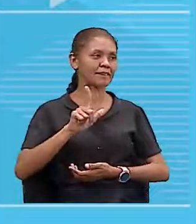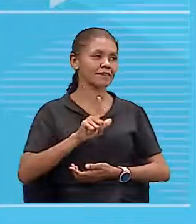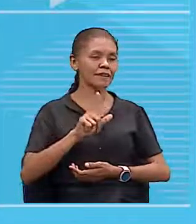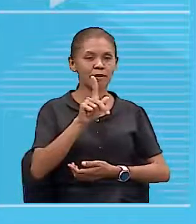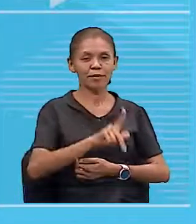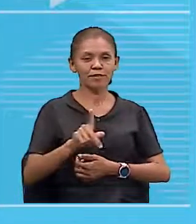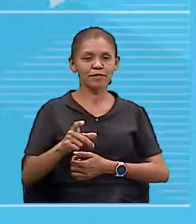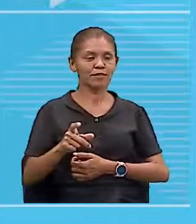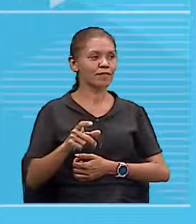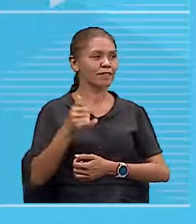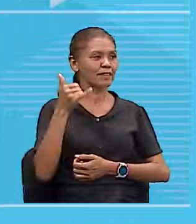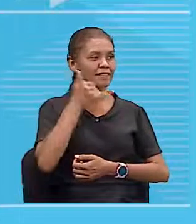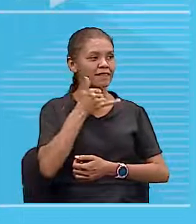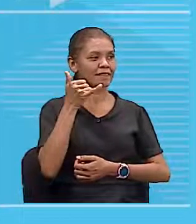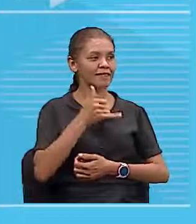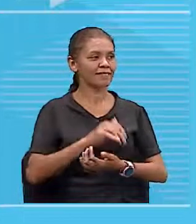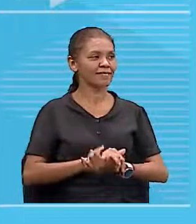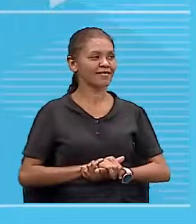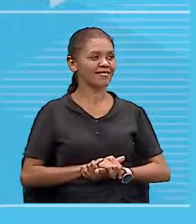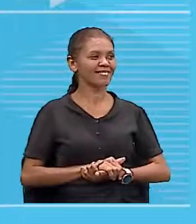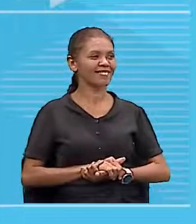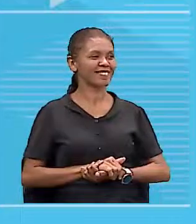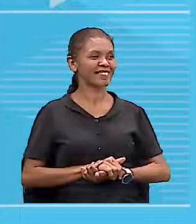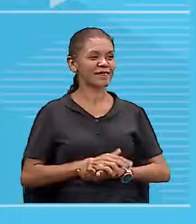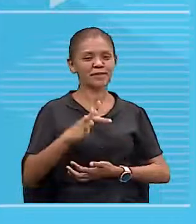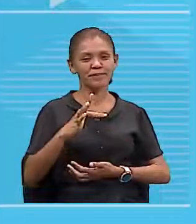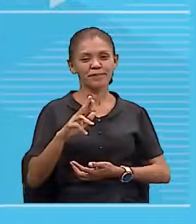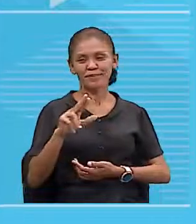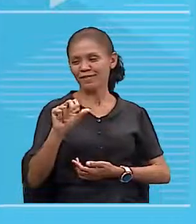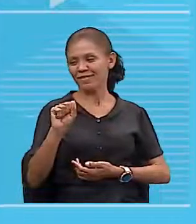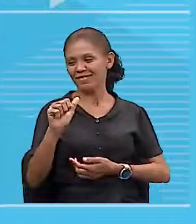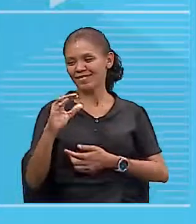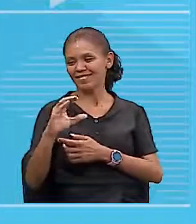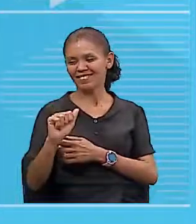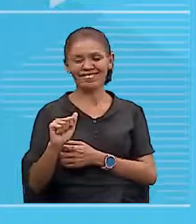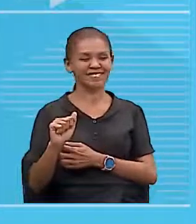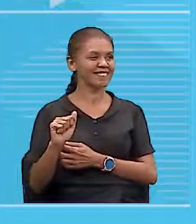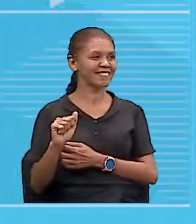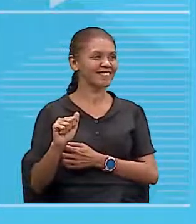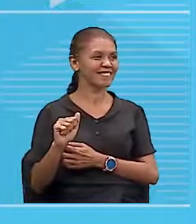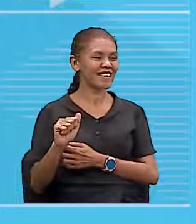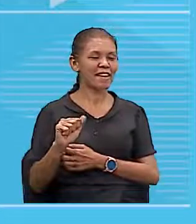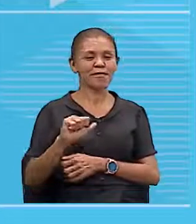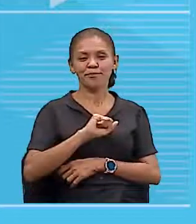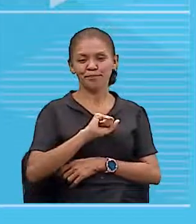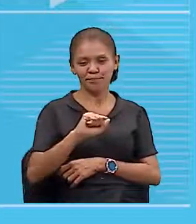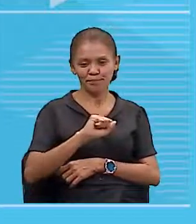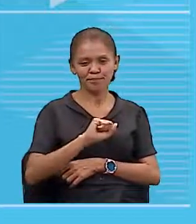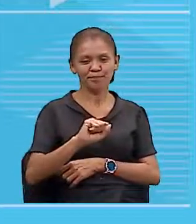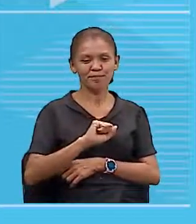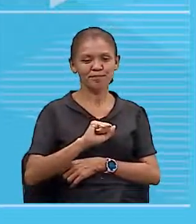que eu aprendi a dirigir aprendi a dirigir um Fusquinha fusquinha Foi muito massa muito muito muito massa